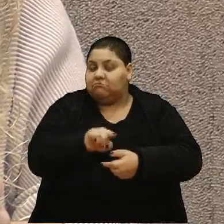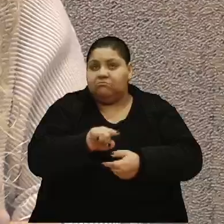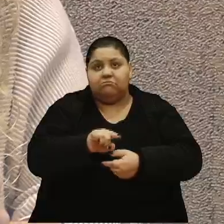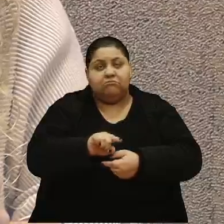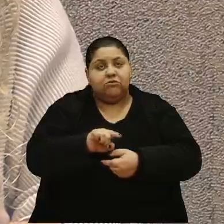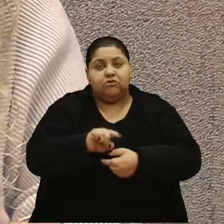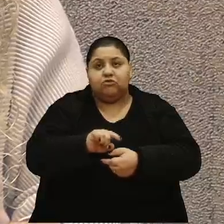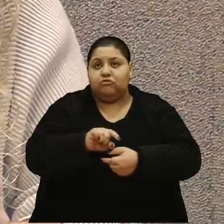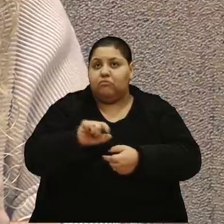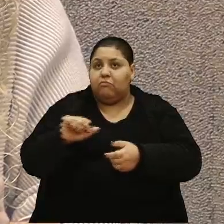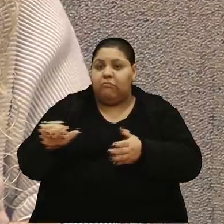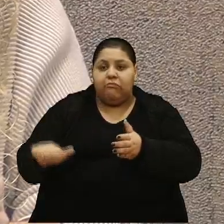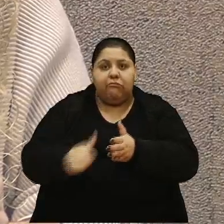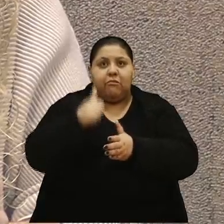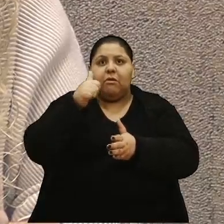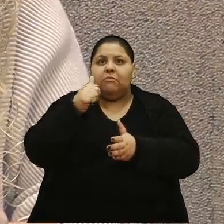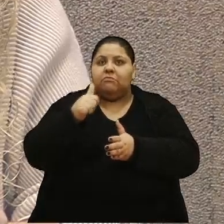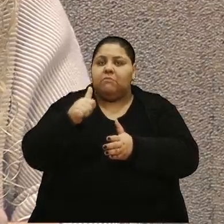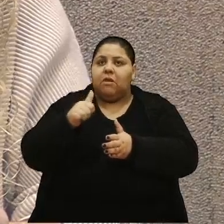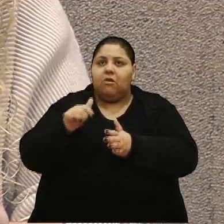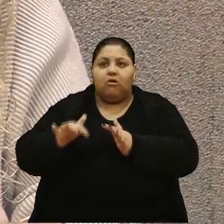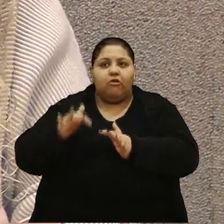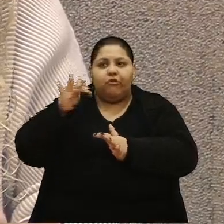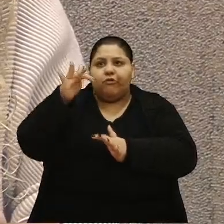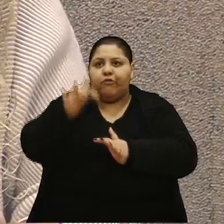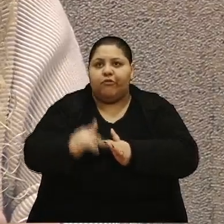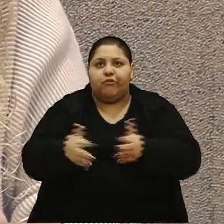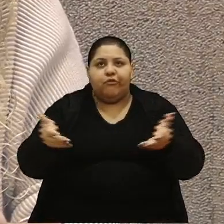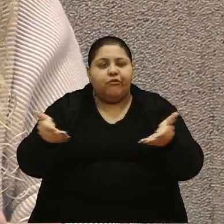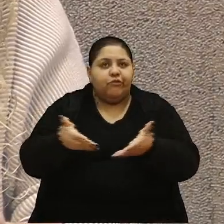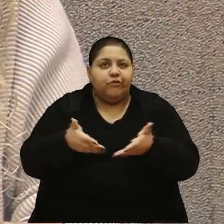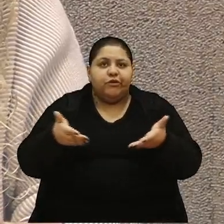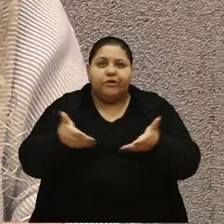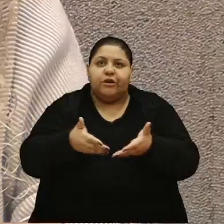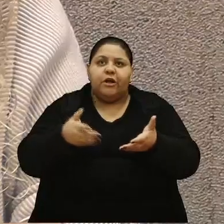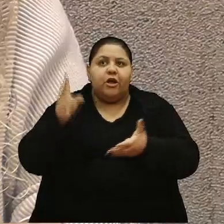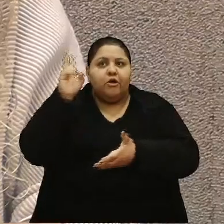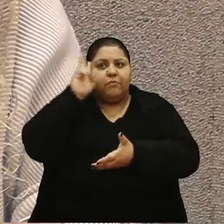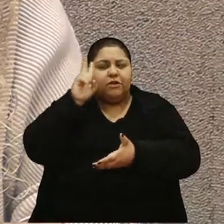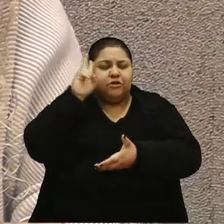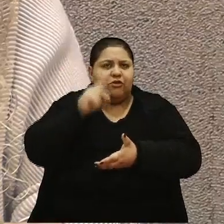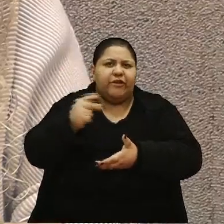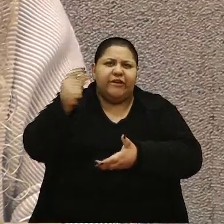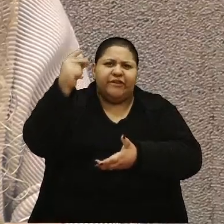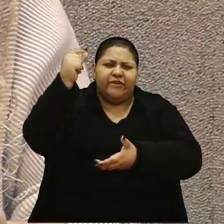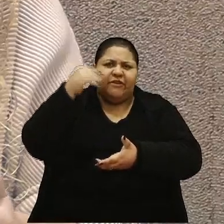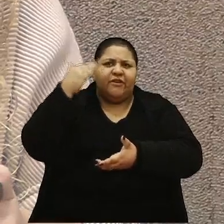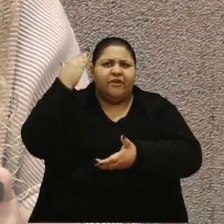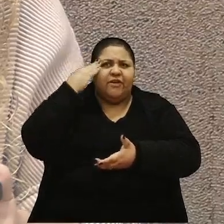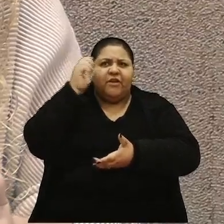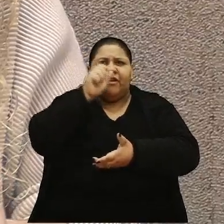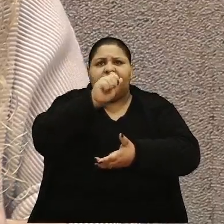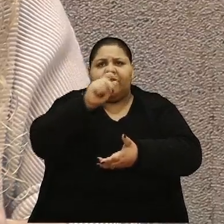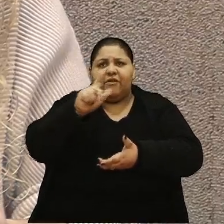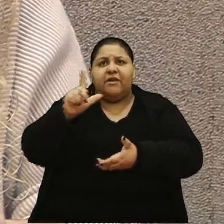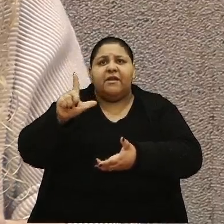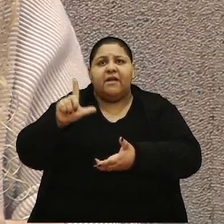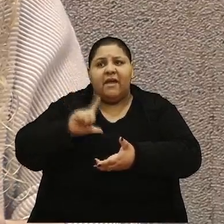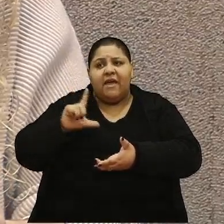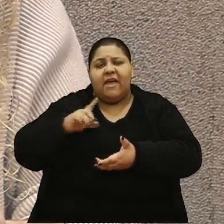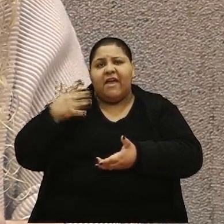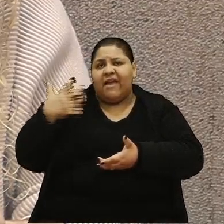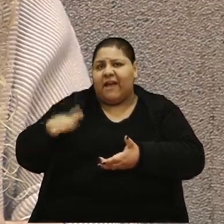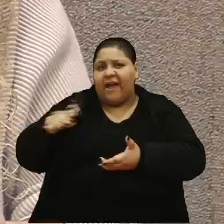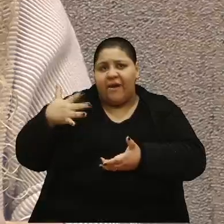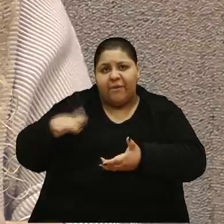no futuro para resolver esse problema ali. Já está caindo de madura há muito tempo. Eu sei que um aplicativo desse tem custos, não